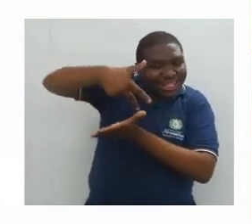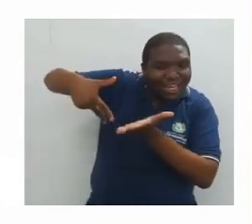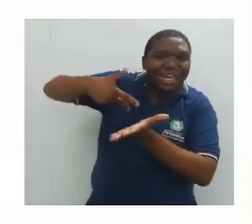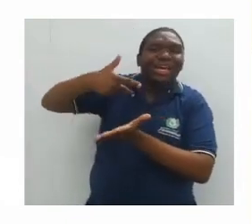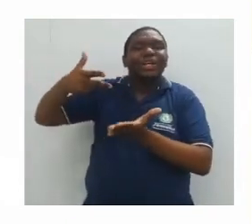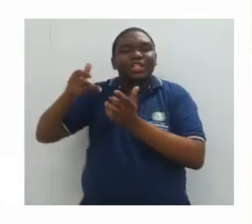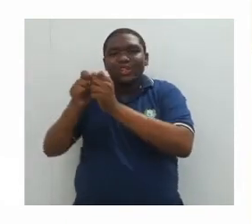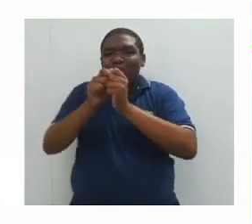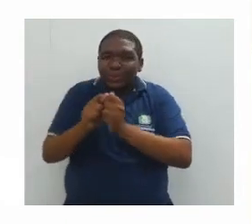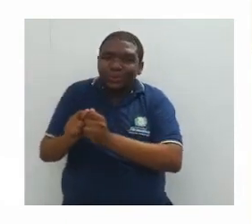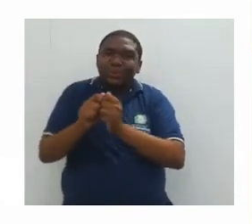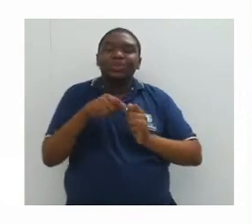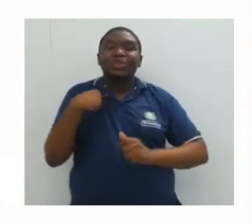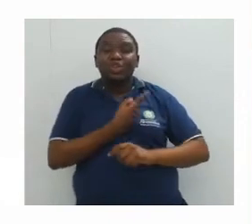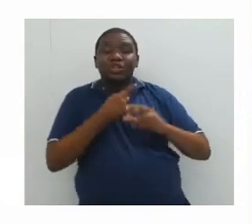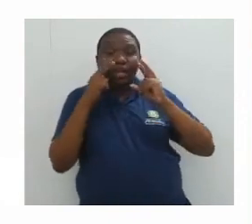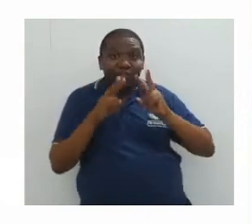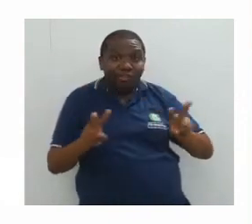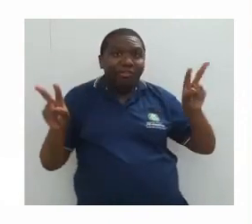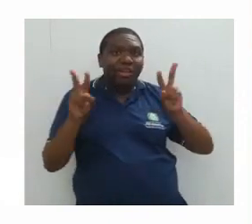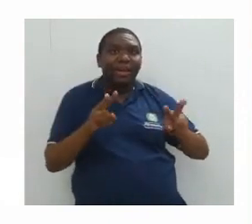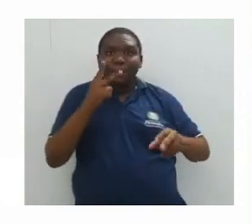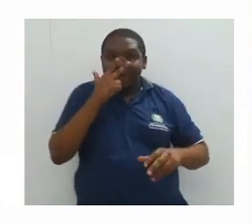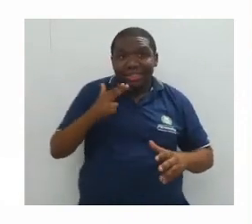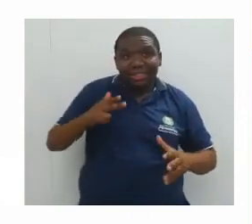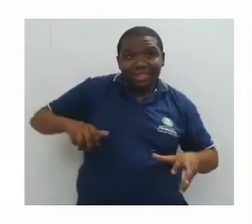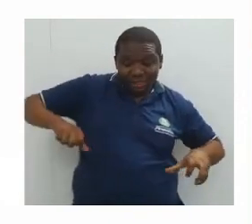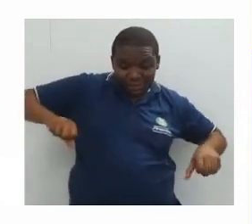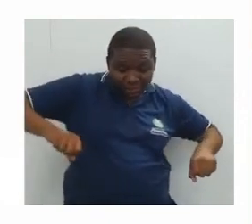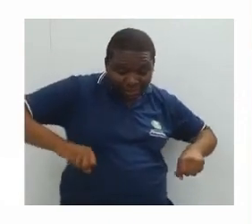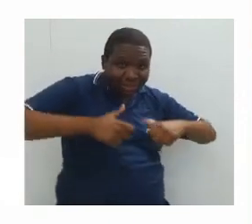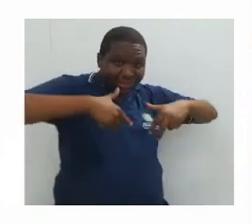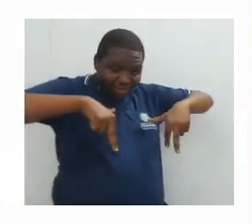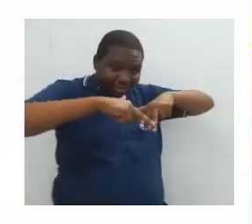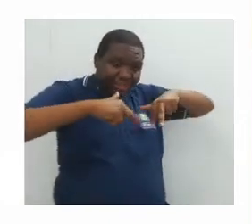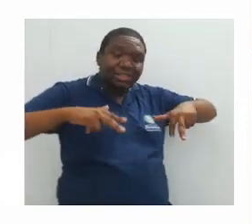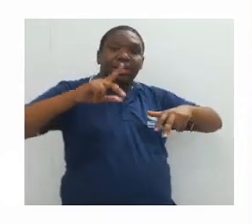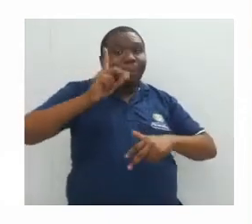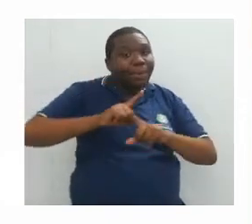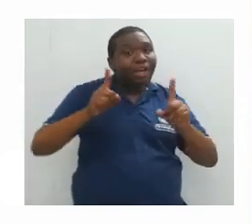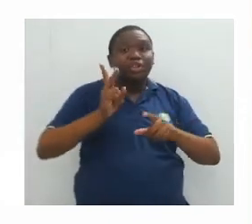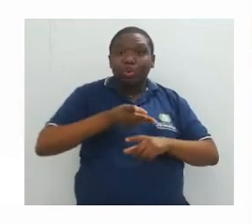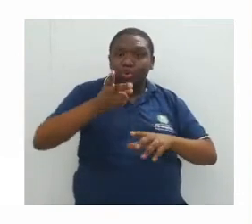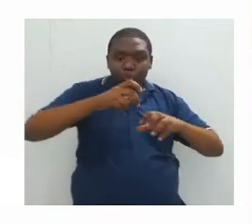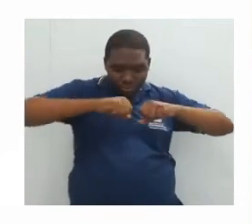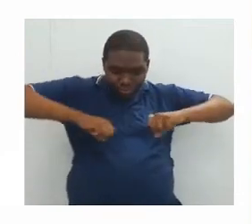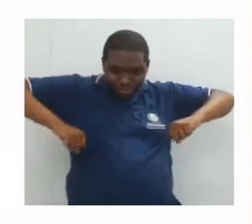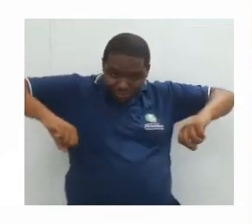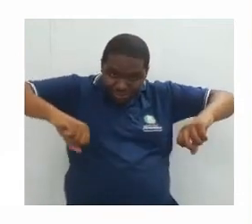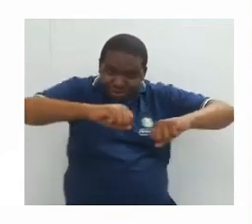como nessa figura dá pra gente observar como se fosse o próximo passo, que seria um bingada, mas eles continuam em roda. Então, é